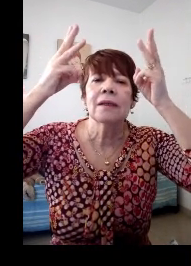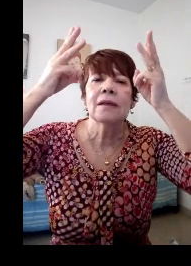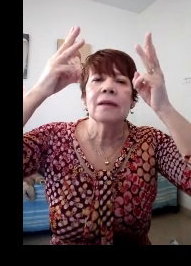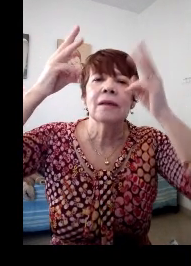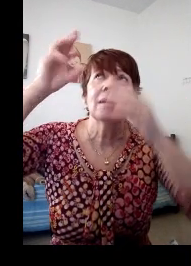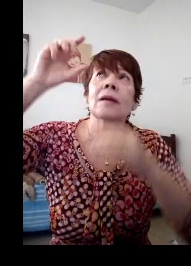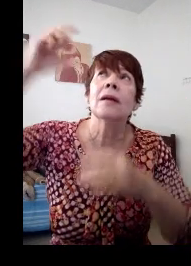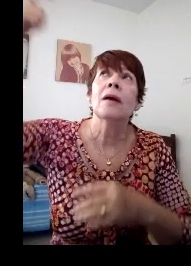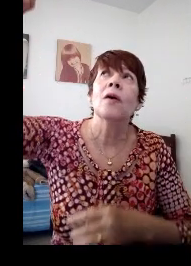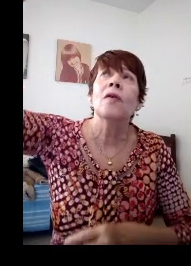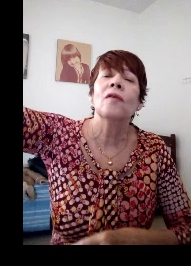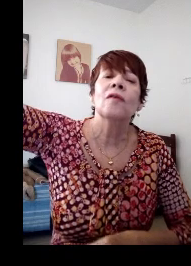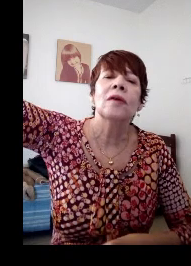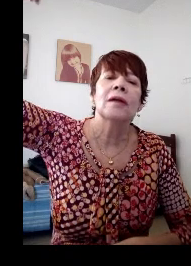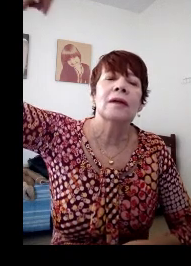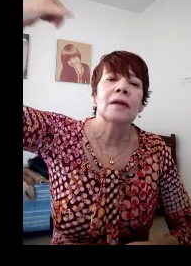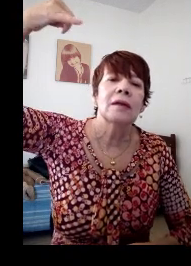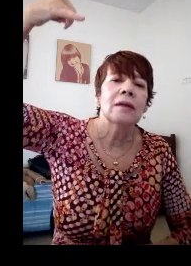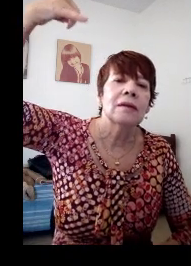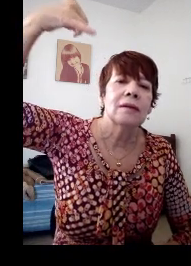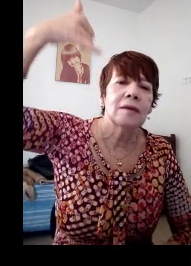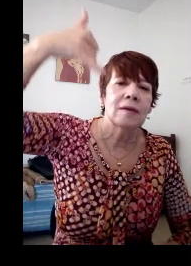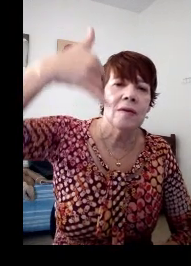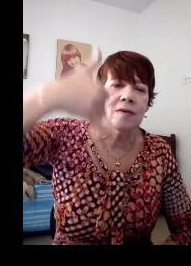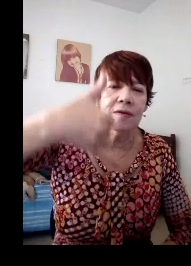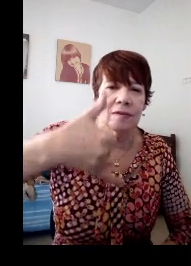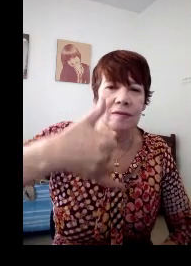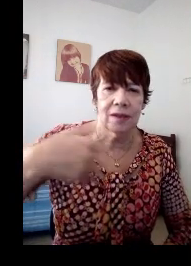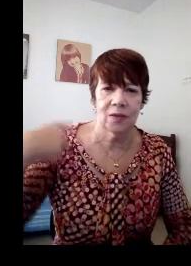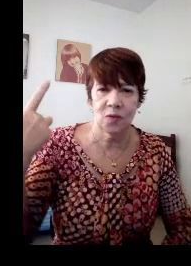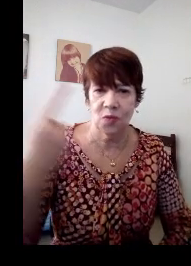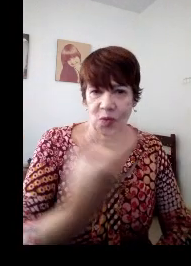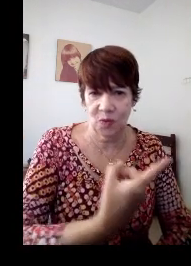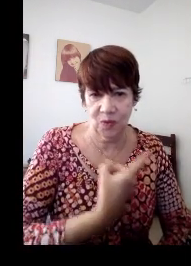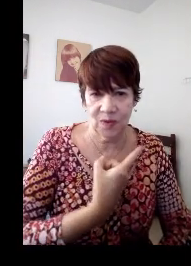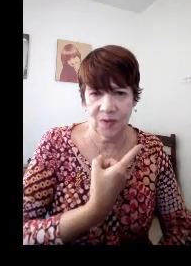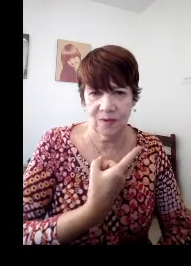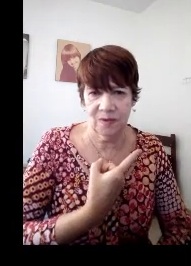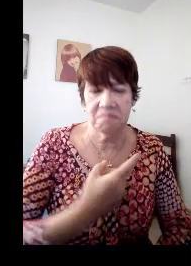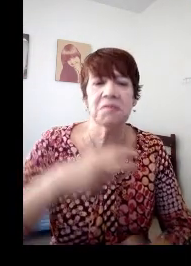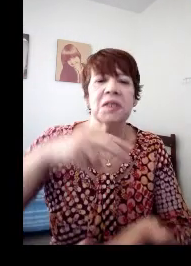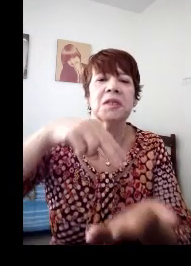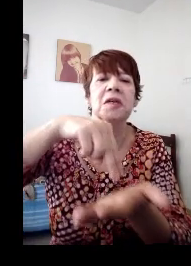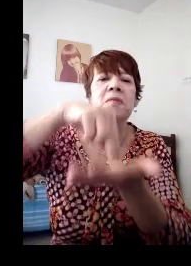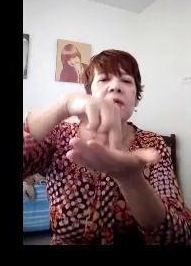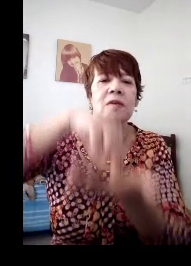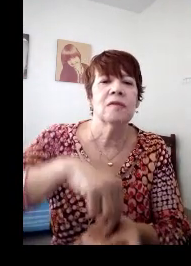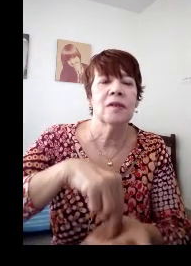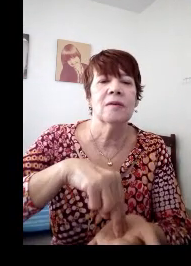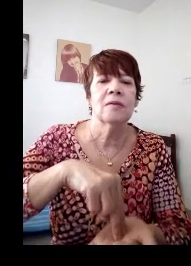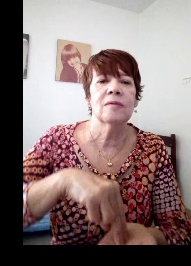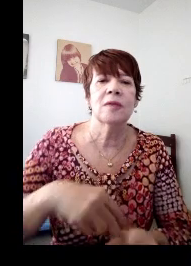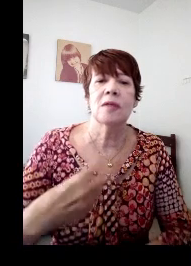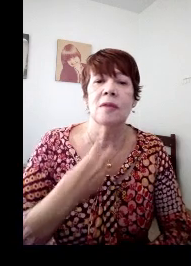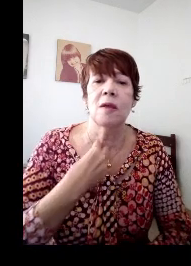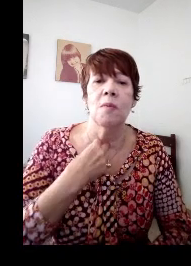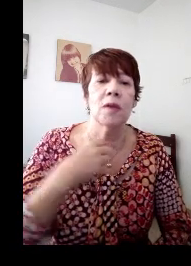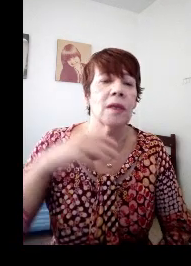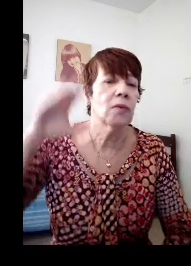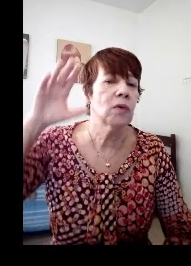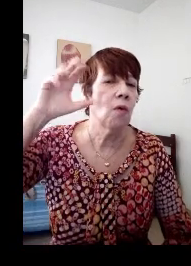inimigo, ele começa a se aproveitar das nossas fraquezas e dizer: é isso mesmo, você